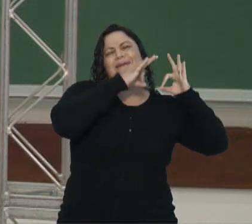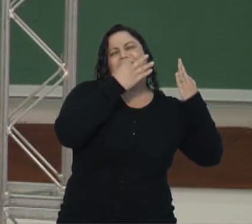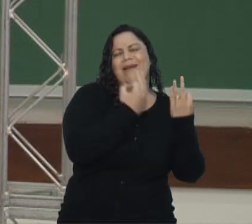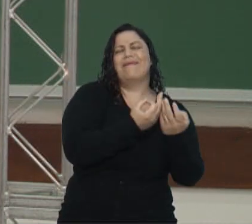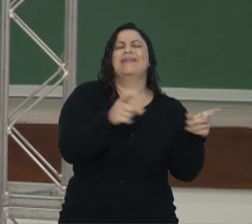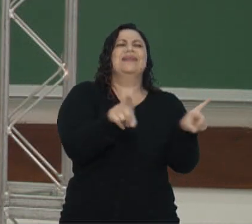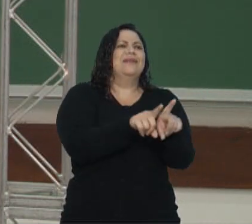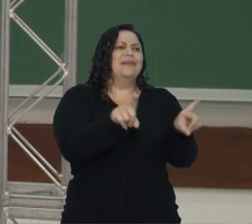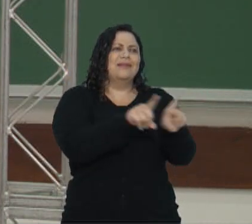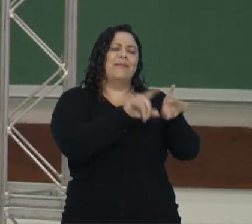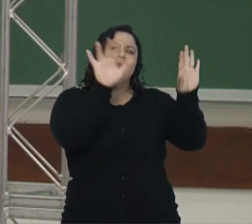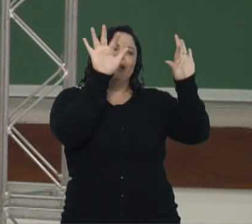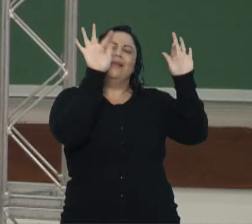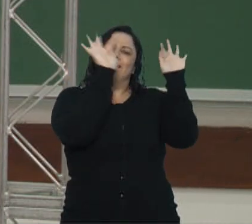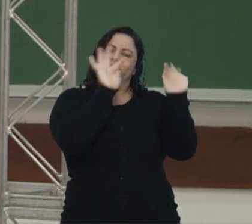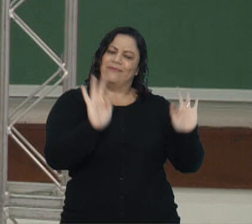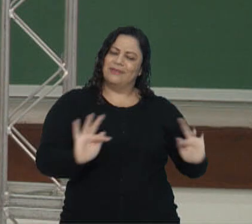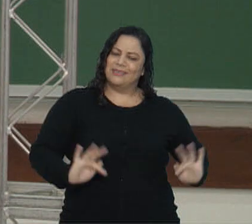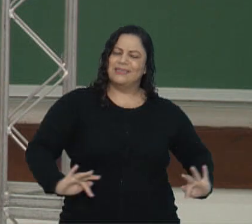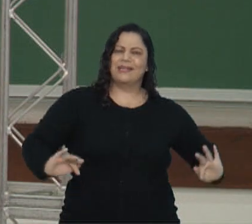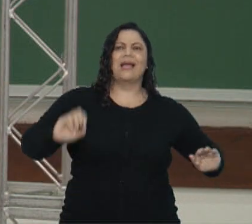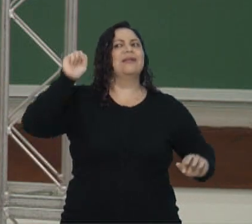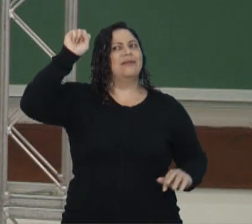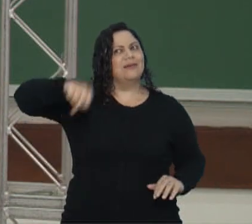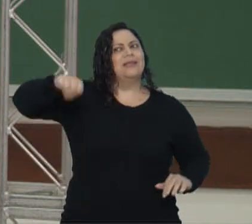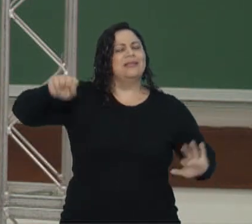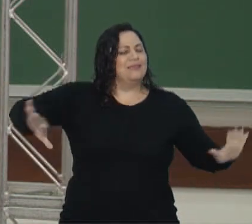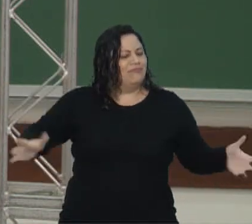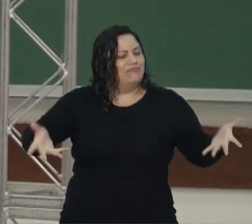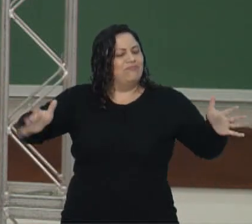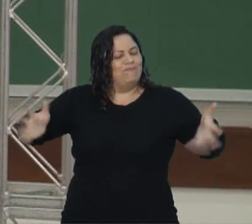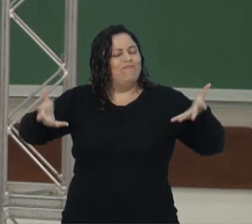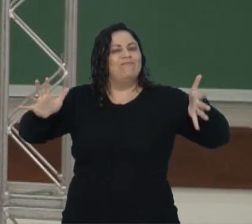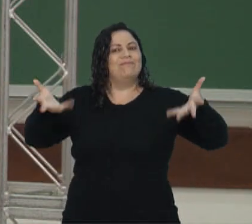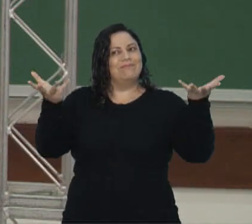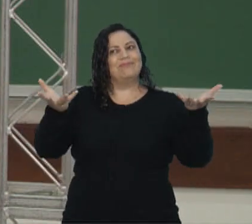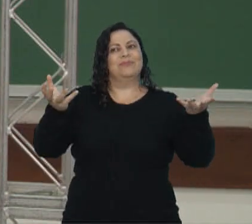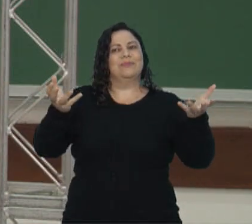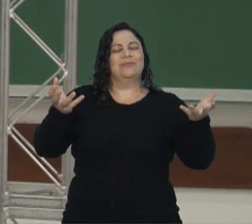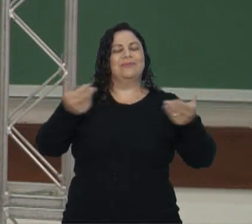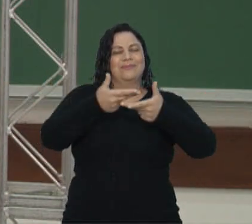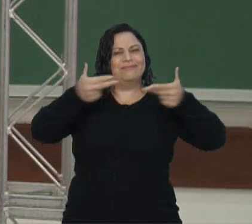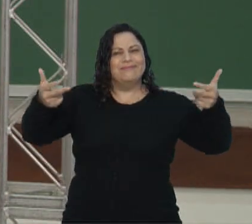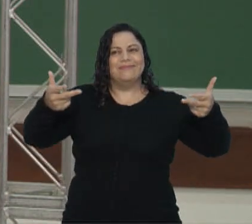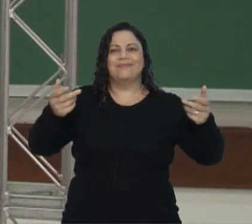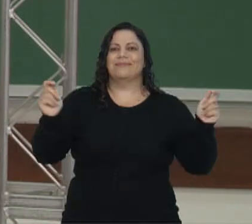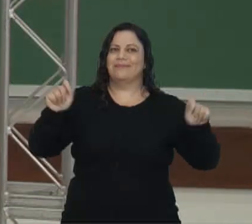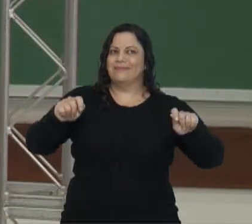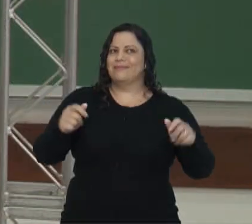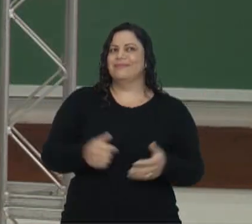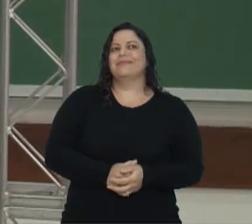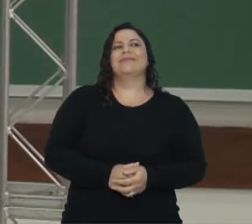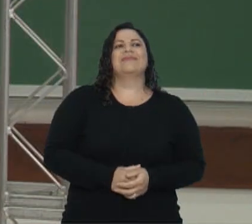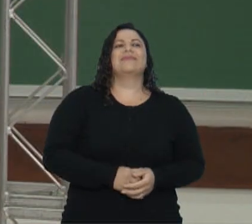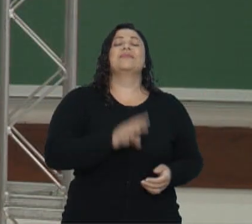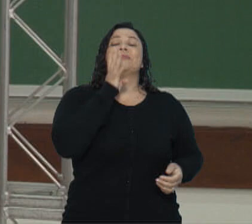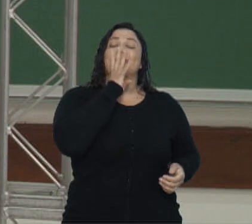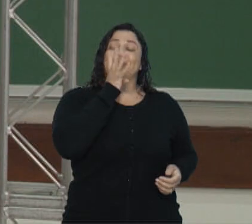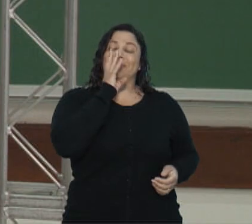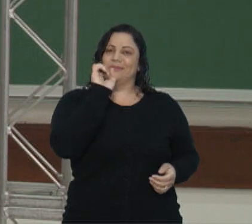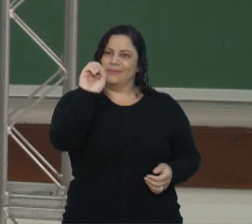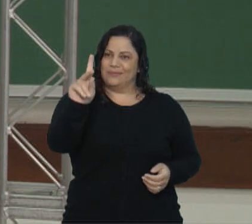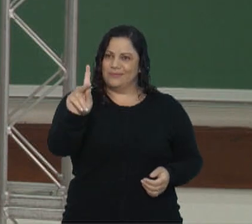Então, nesse sentido, é sim um combustível para muitas coisas que a gente faz. Legal? Ok, agora a gente